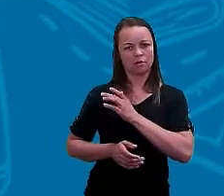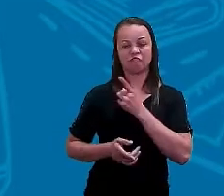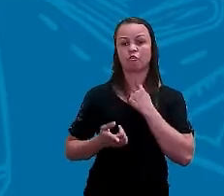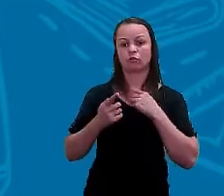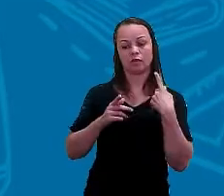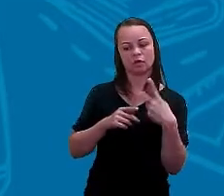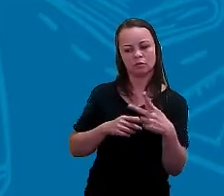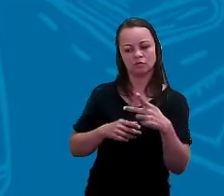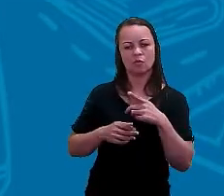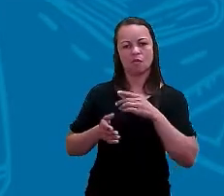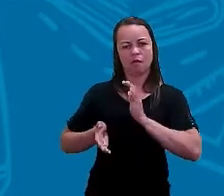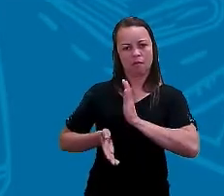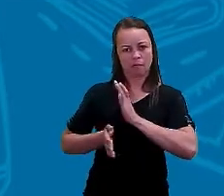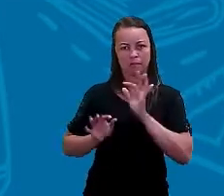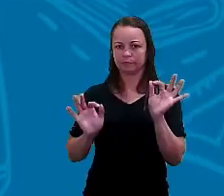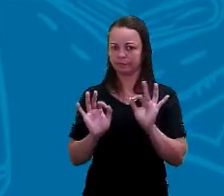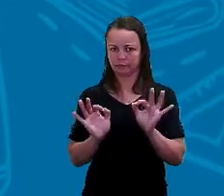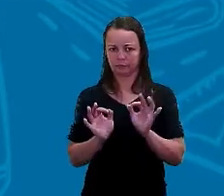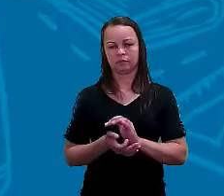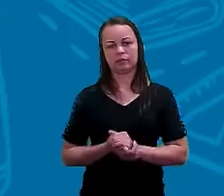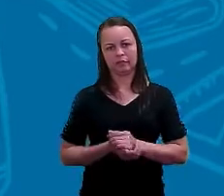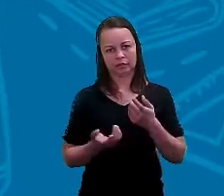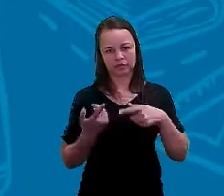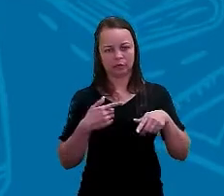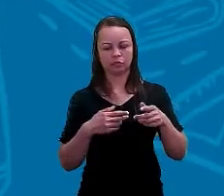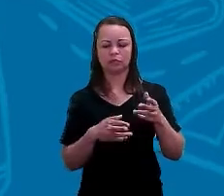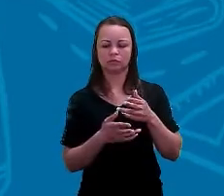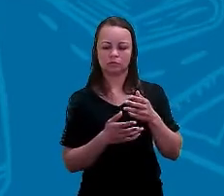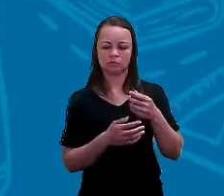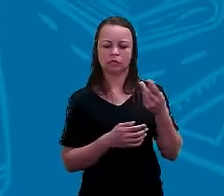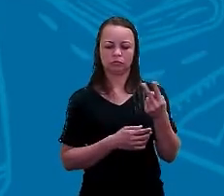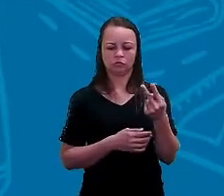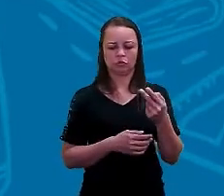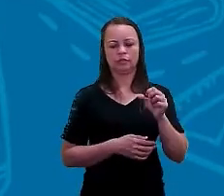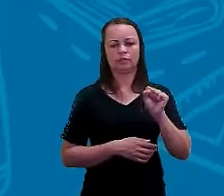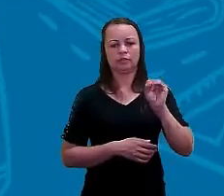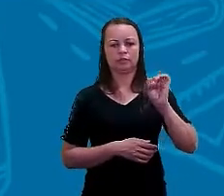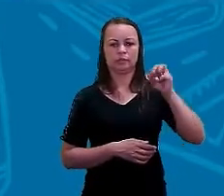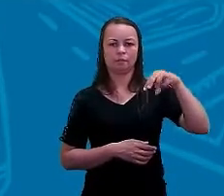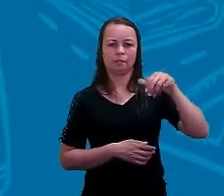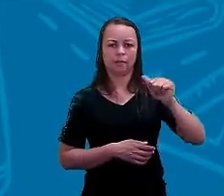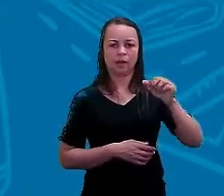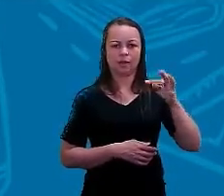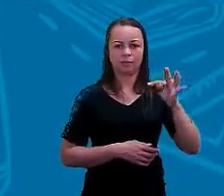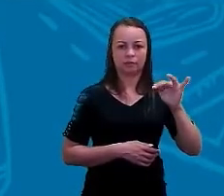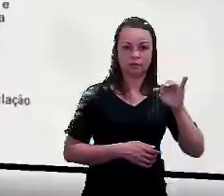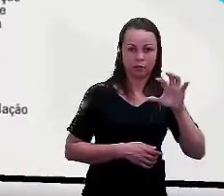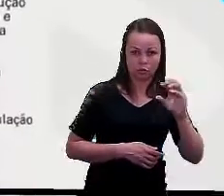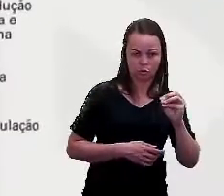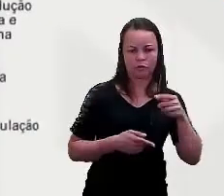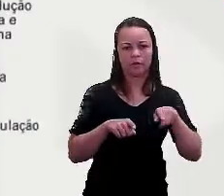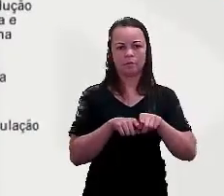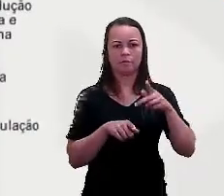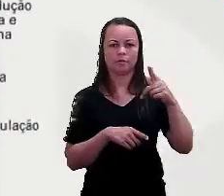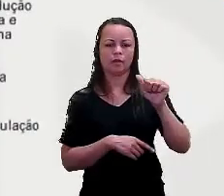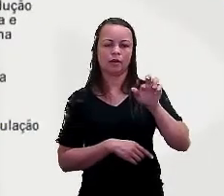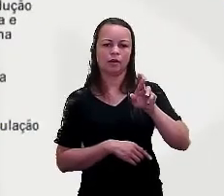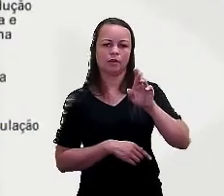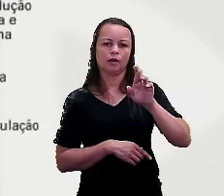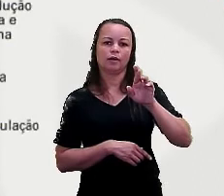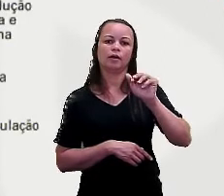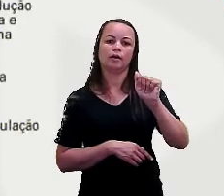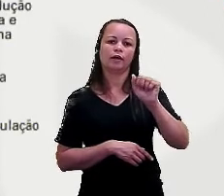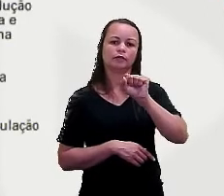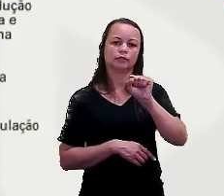ideia do sistema autônomo simpático e parasimpático. E aqui, ó, para que vocês possam agora compreender, voltando para essa imagem.